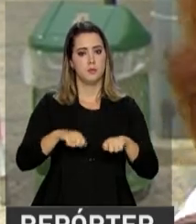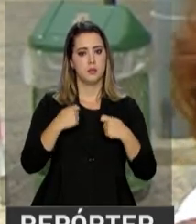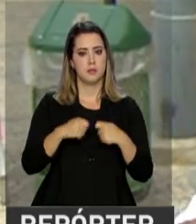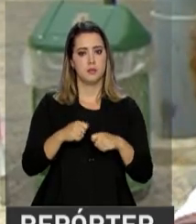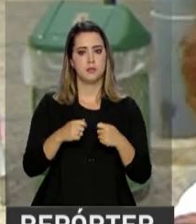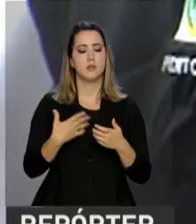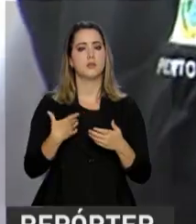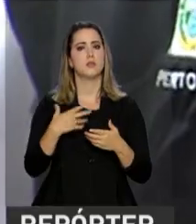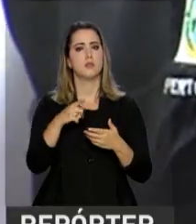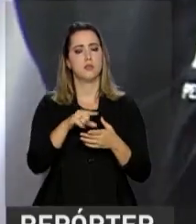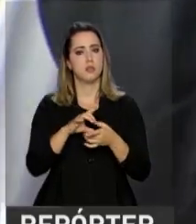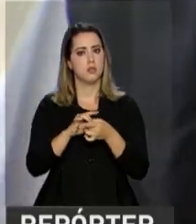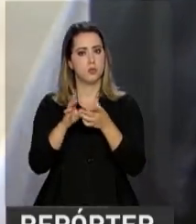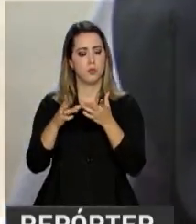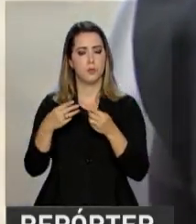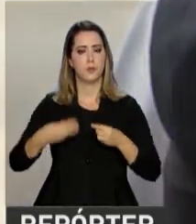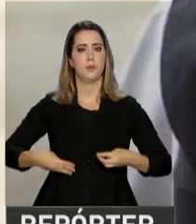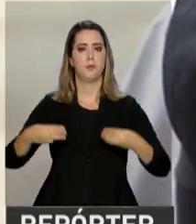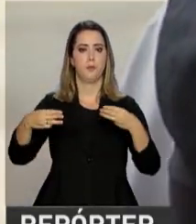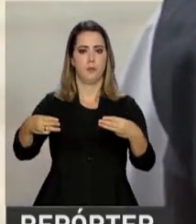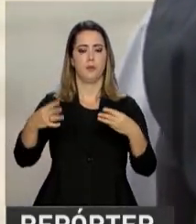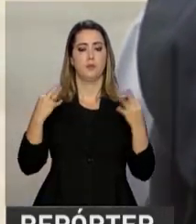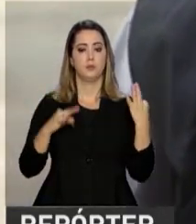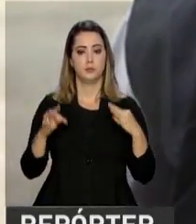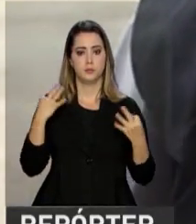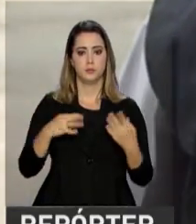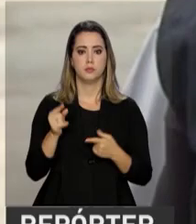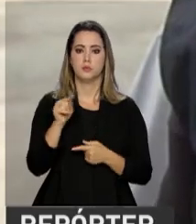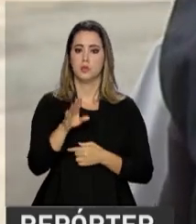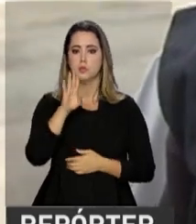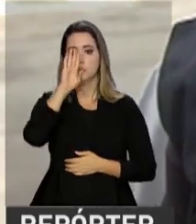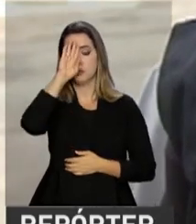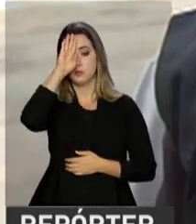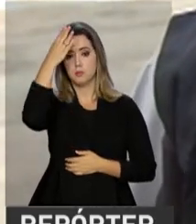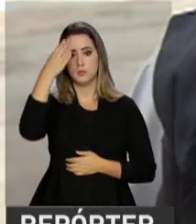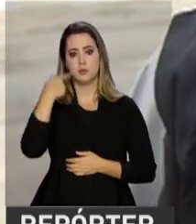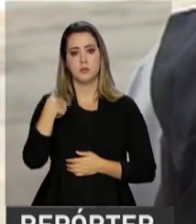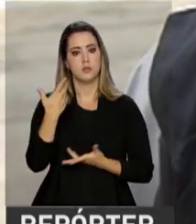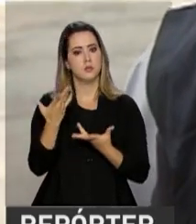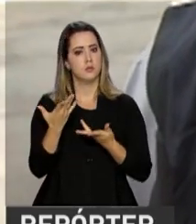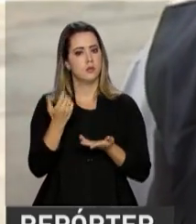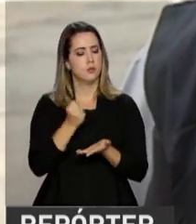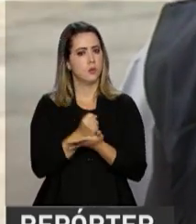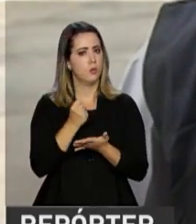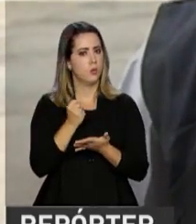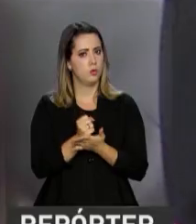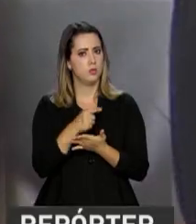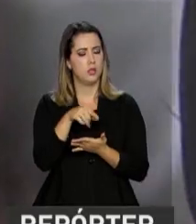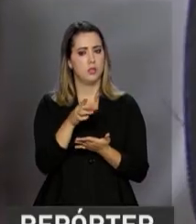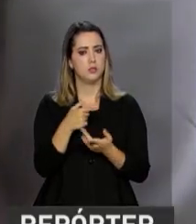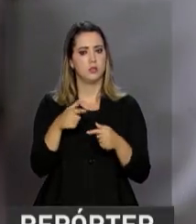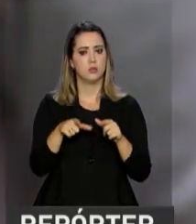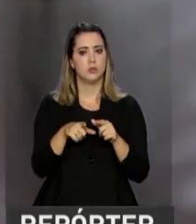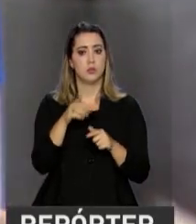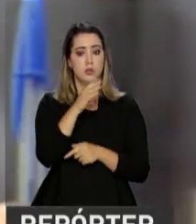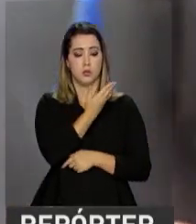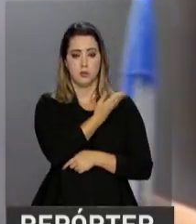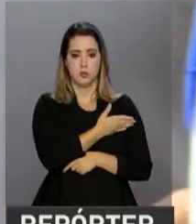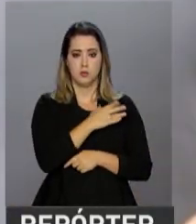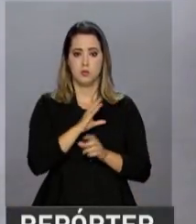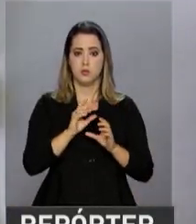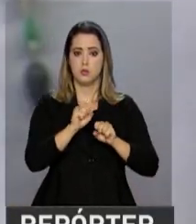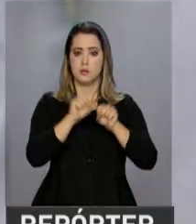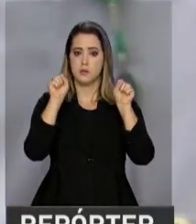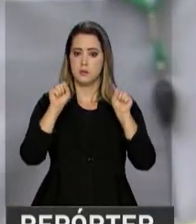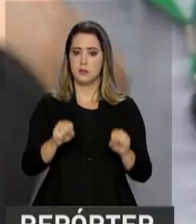está habilitado. Entre os critérios fiscalizados está principalmente a formalização do guia de turismo no Cadastur, o